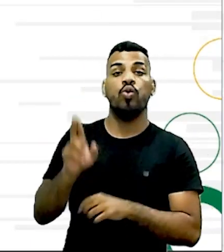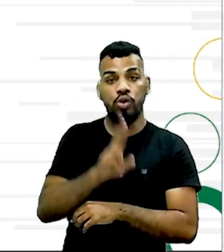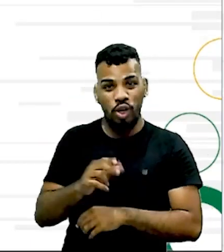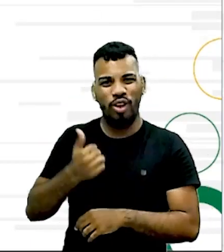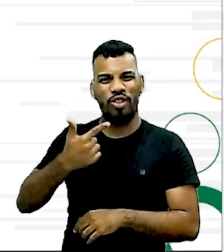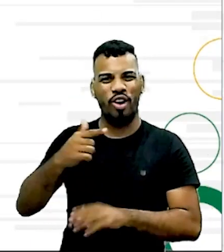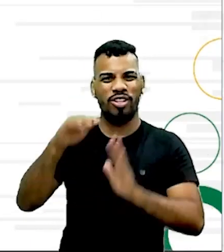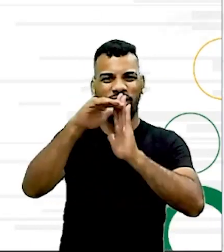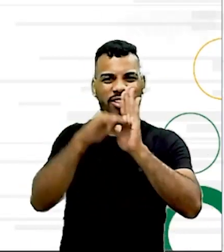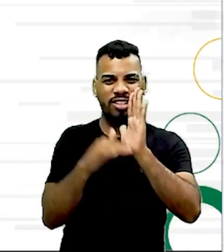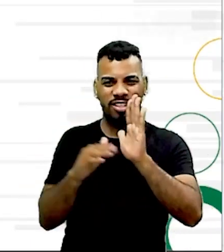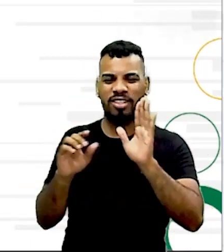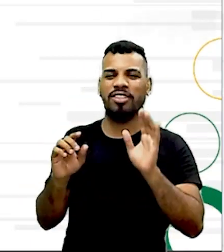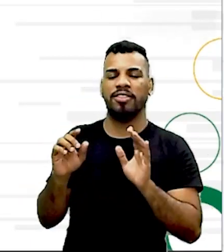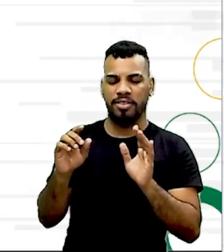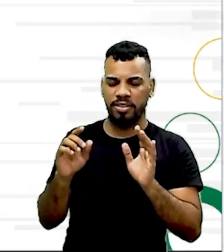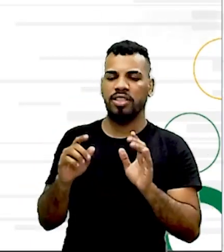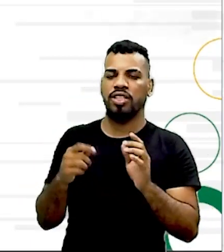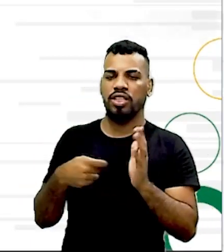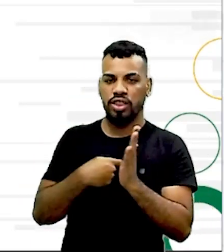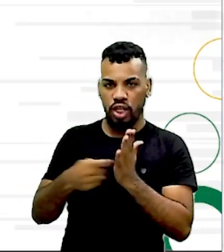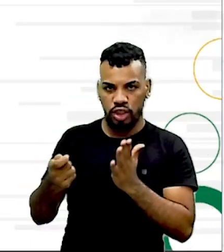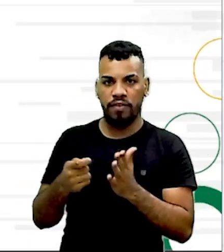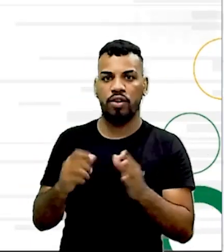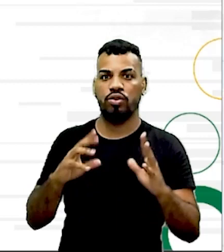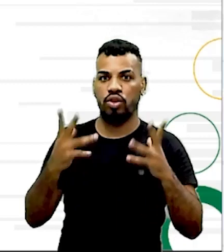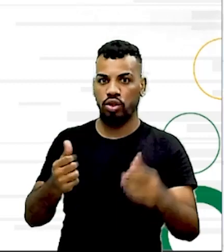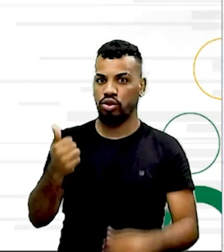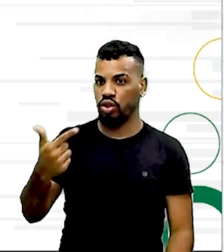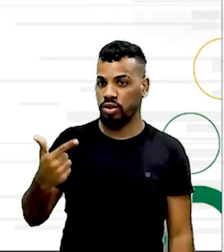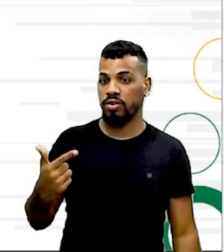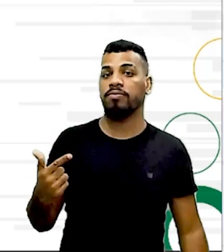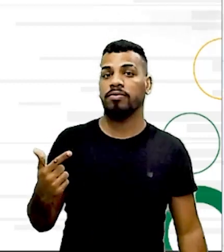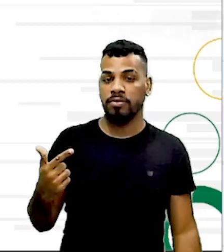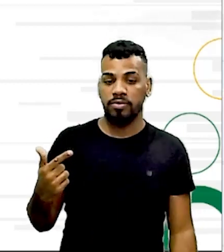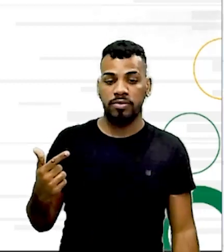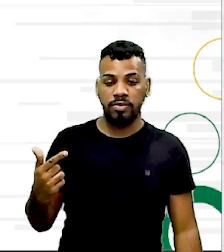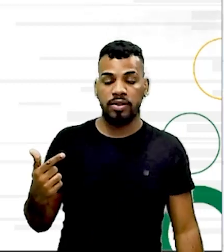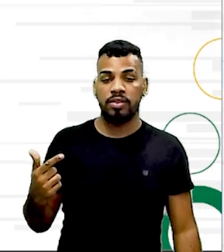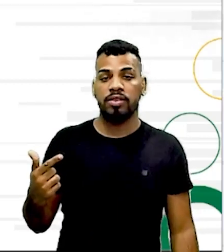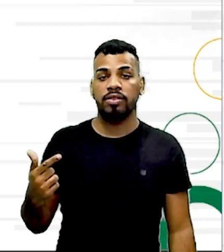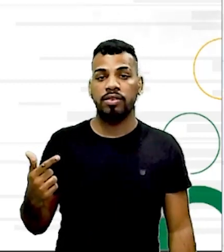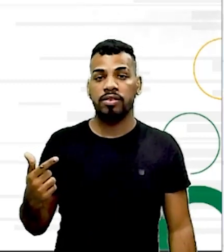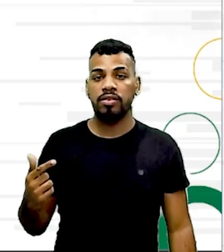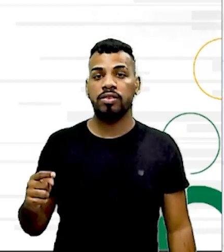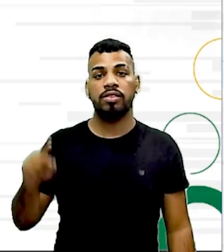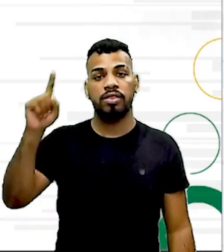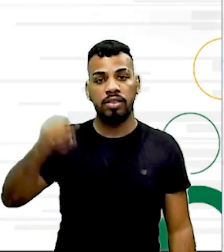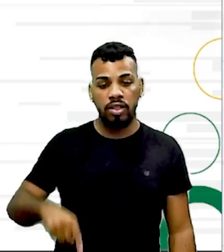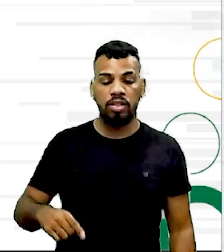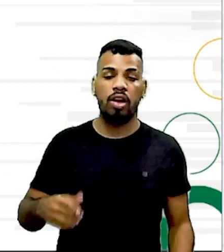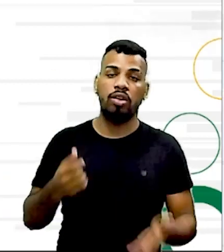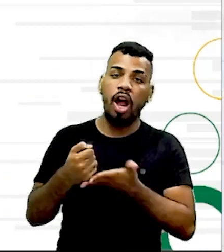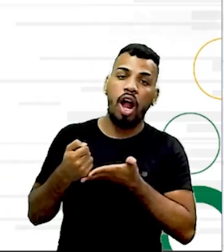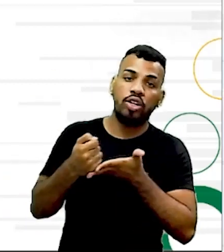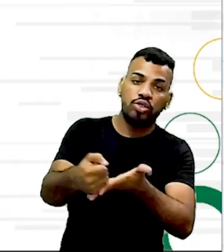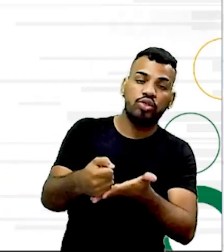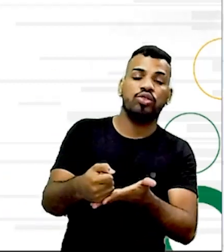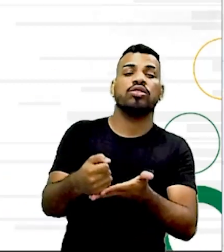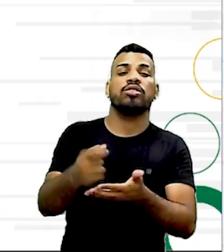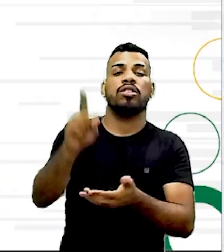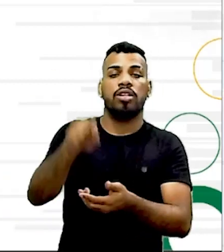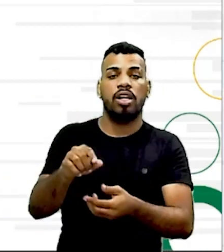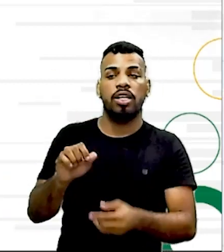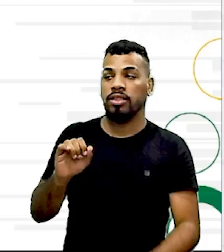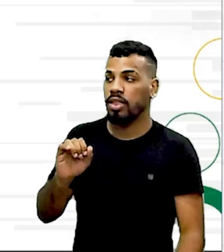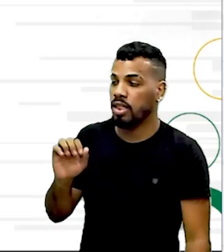ele foi um dos que escreveu os 12 princípios, e ele demonstra exatamente como isso ajuda na ideia de